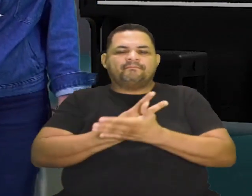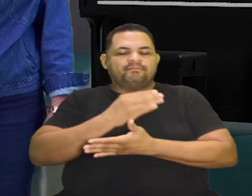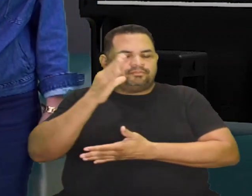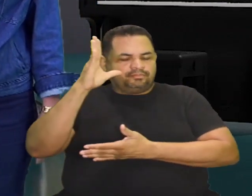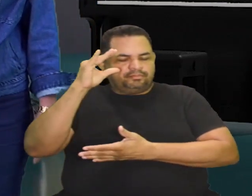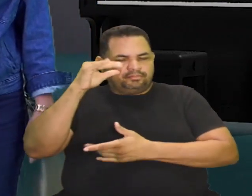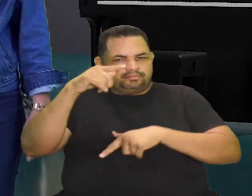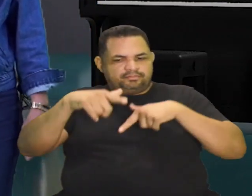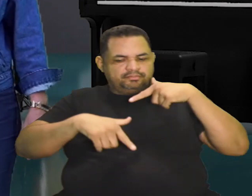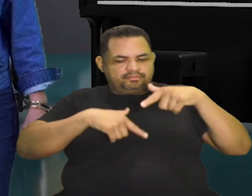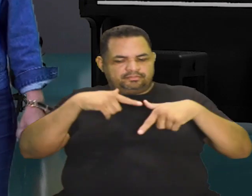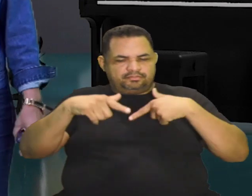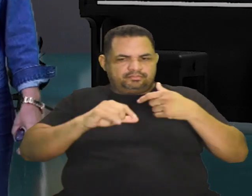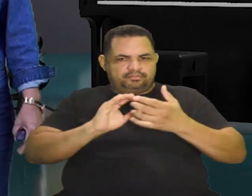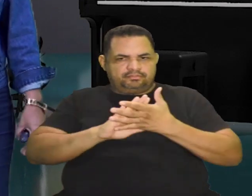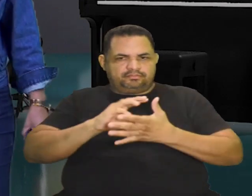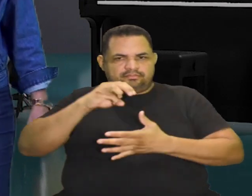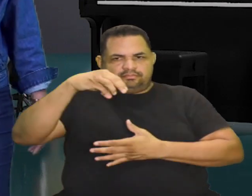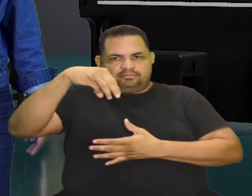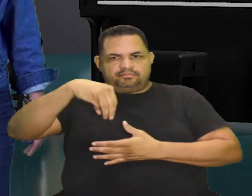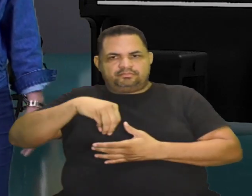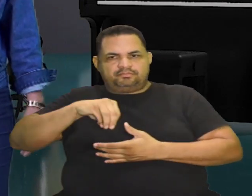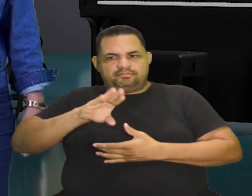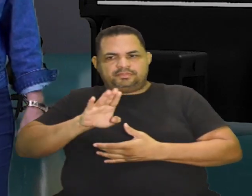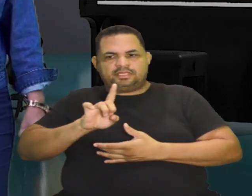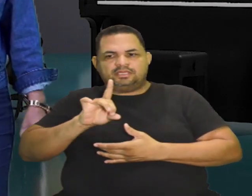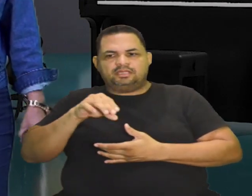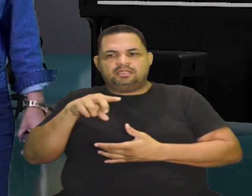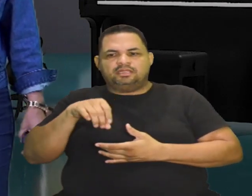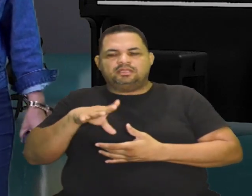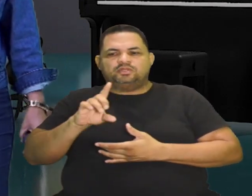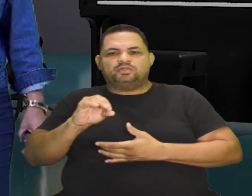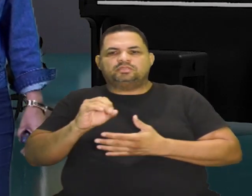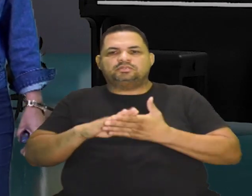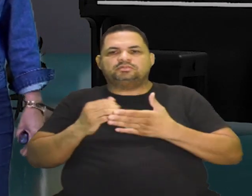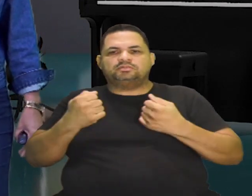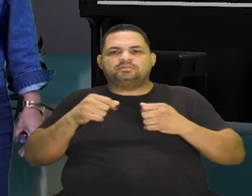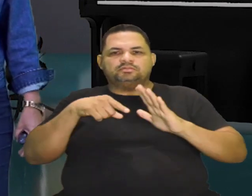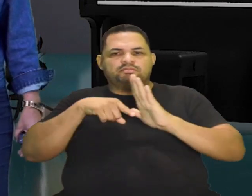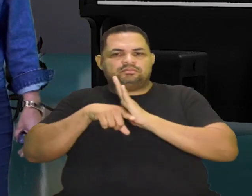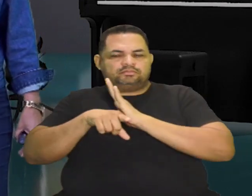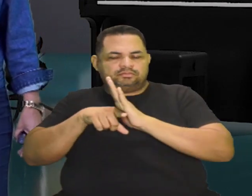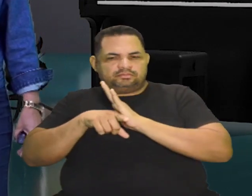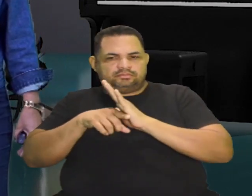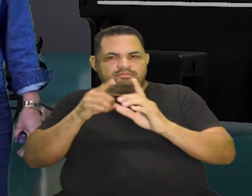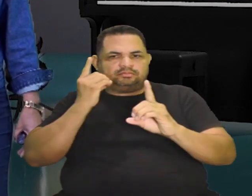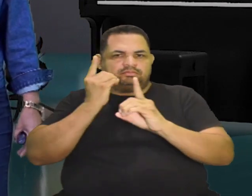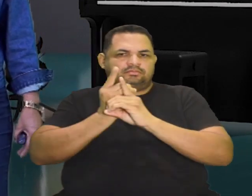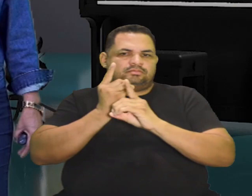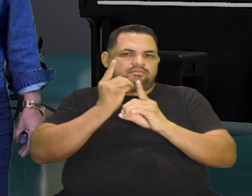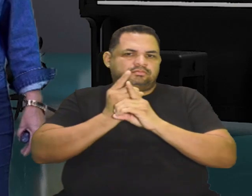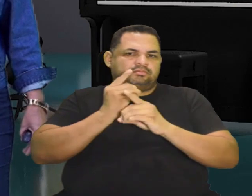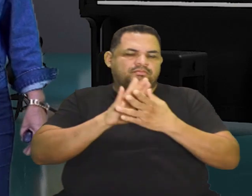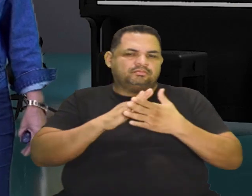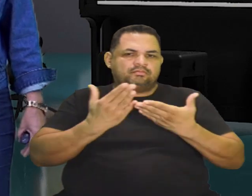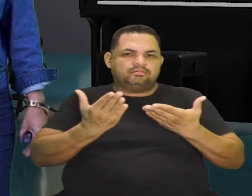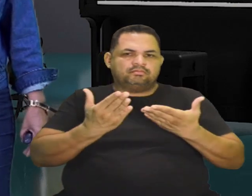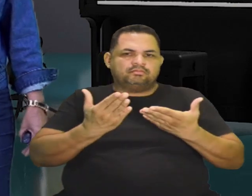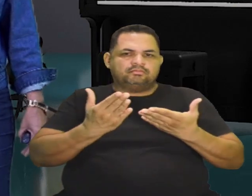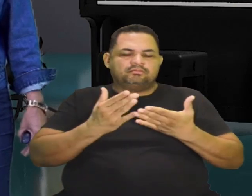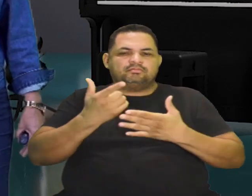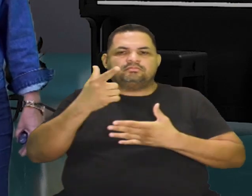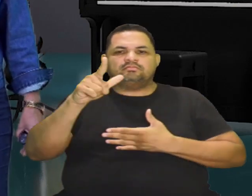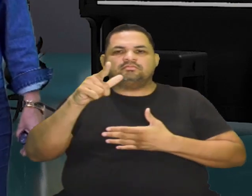do trabalho de Michelangelo, certo? Então, vocês podem pesquisar, que vocês vão encontrar aí disponível